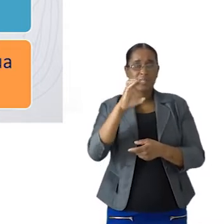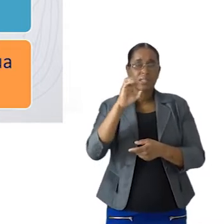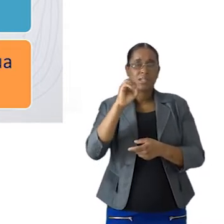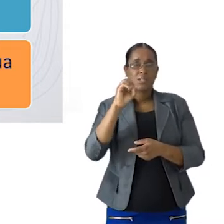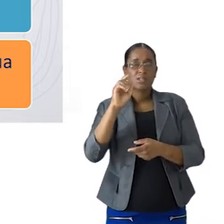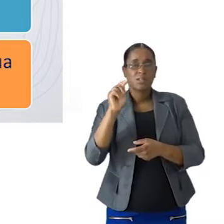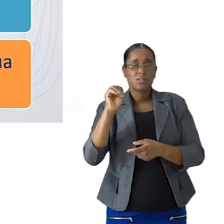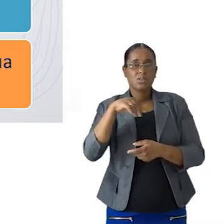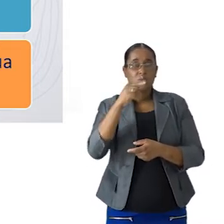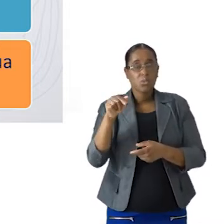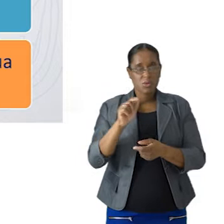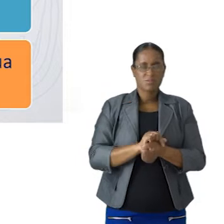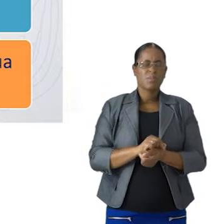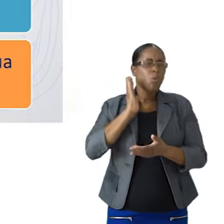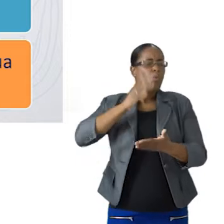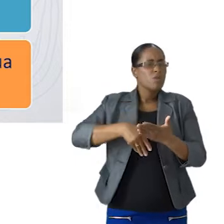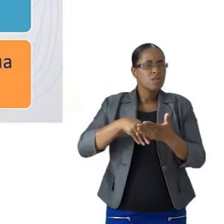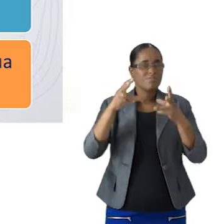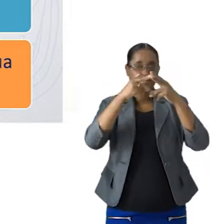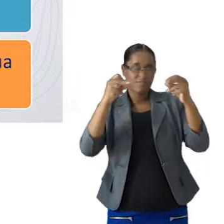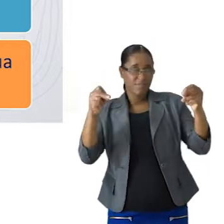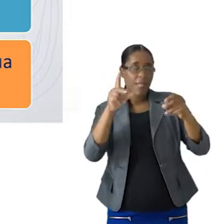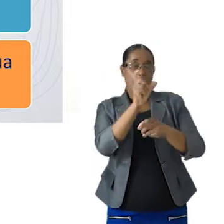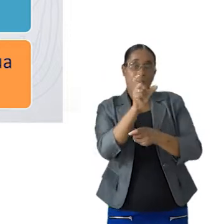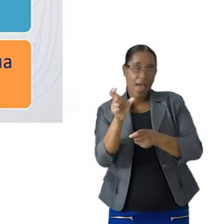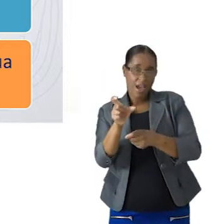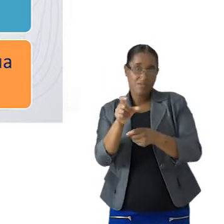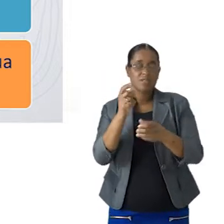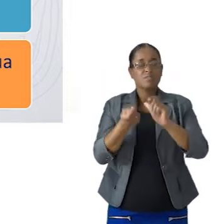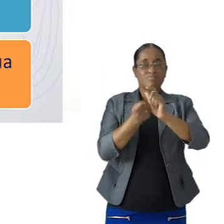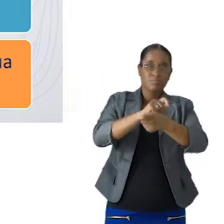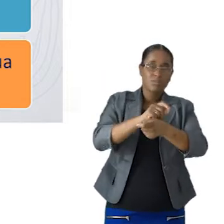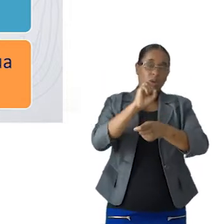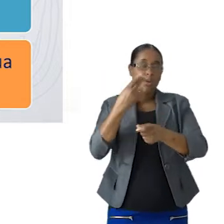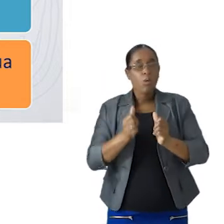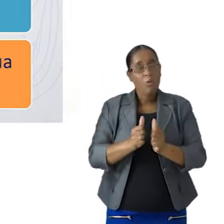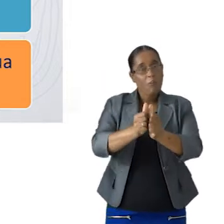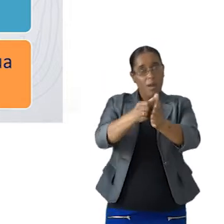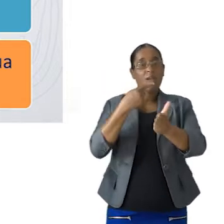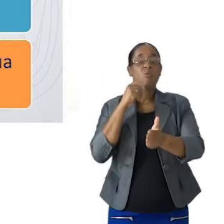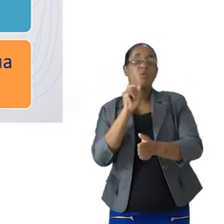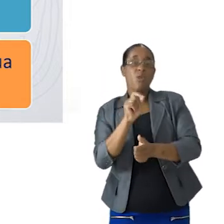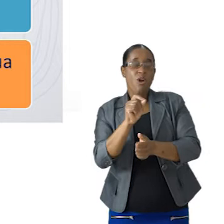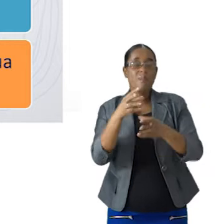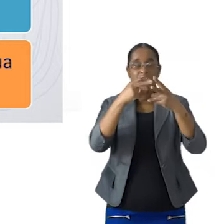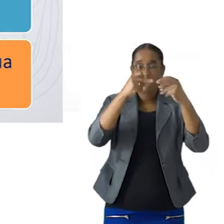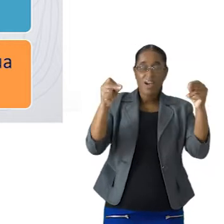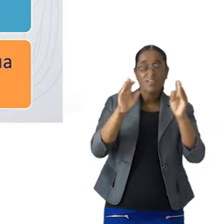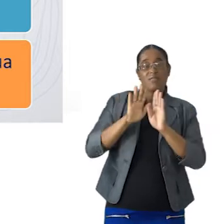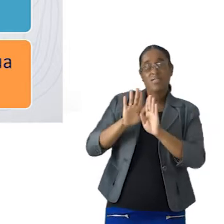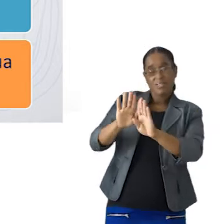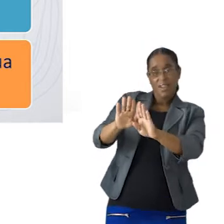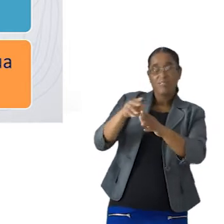Último conceito, palavras que substituem ou acompanham o nome na frase, evitando a